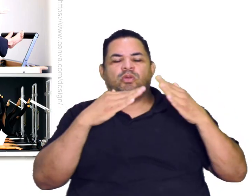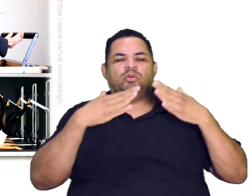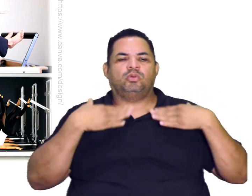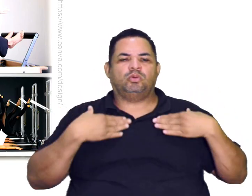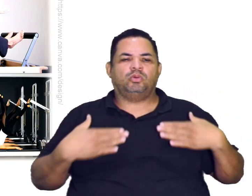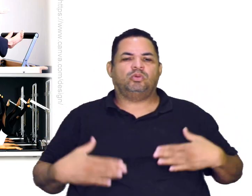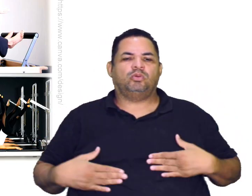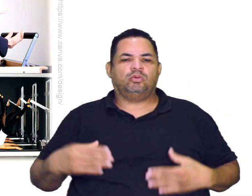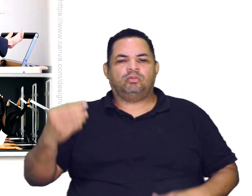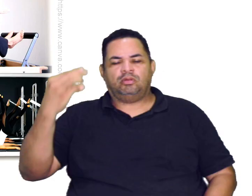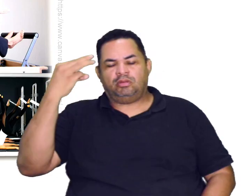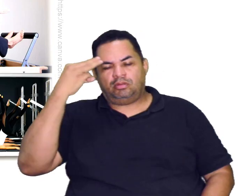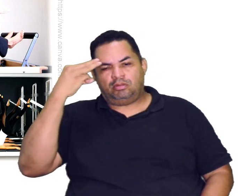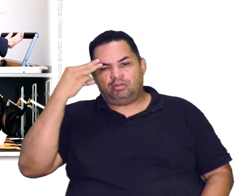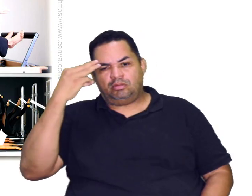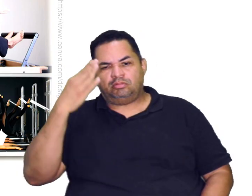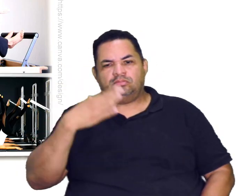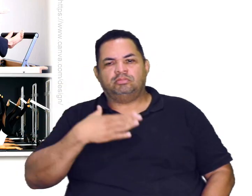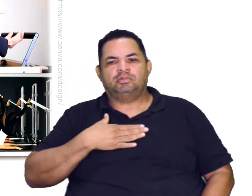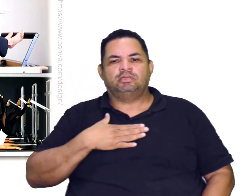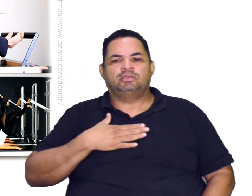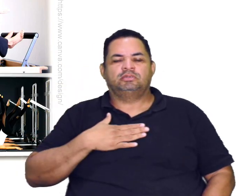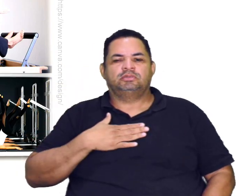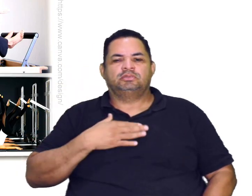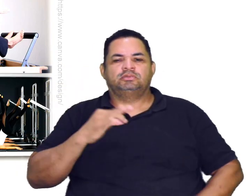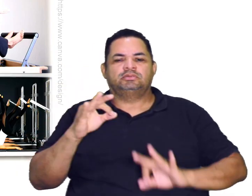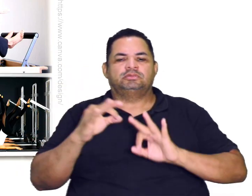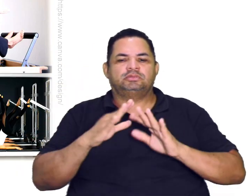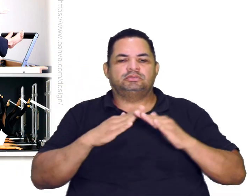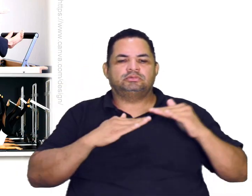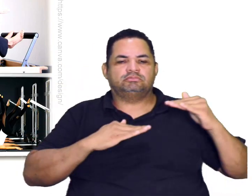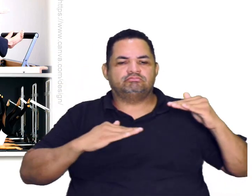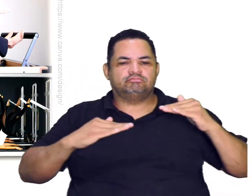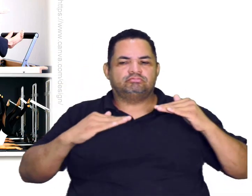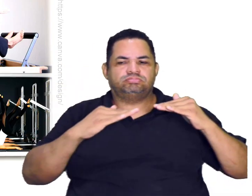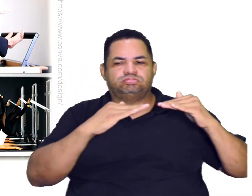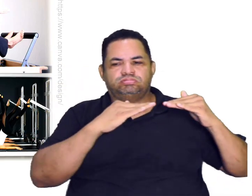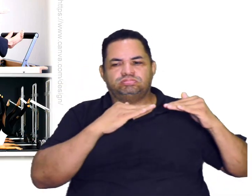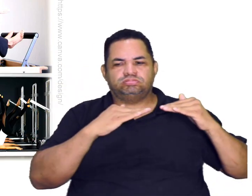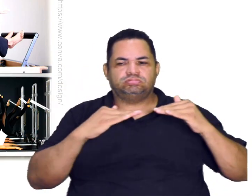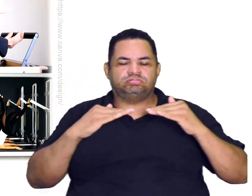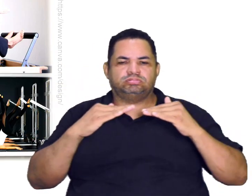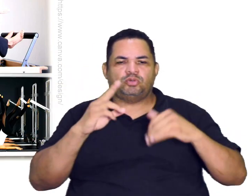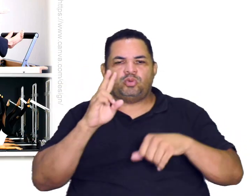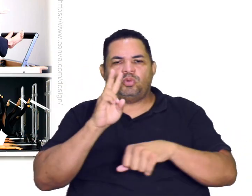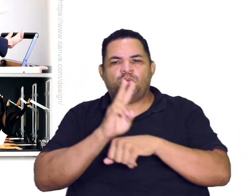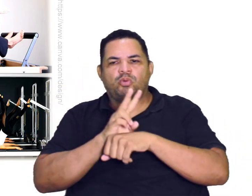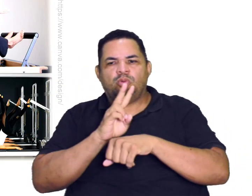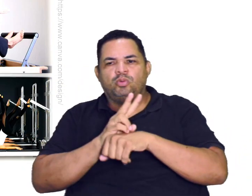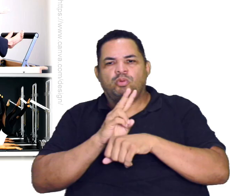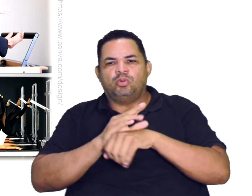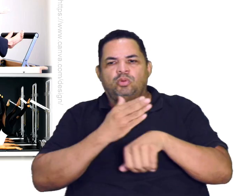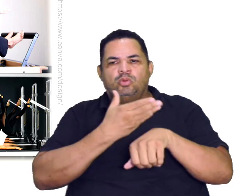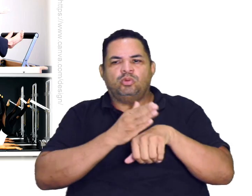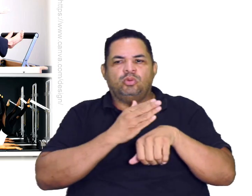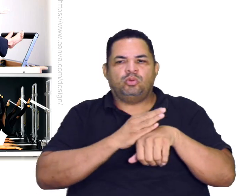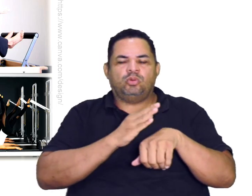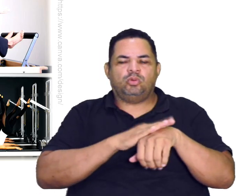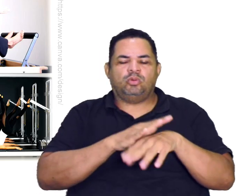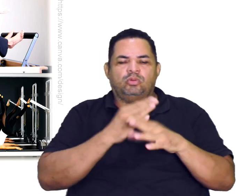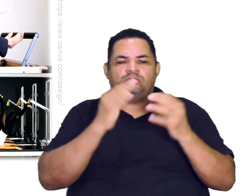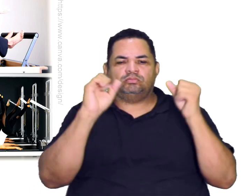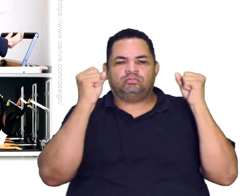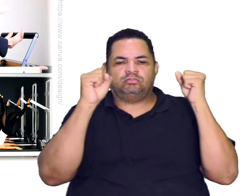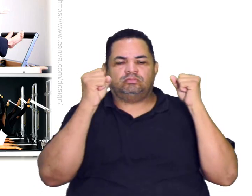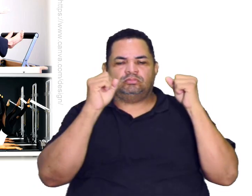nossa mente. Não só relaxar, mas trazer essa harmonia, né? Esse cuidado aí nos treinamentos